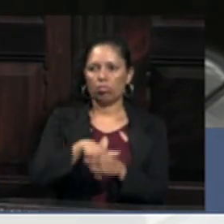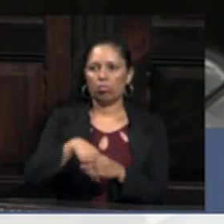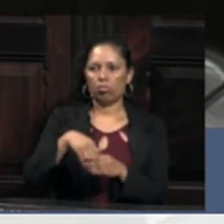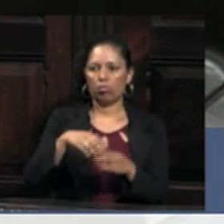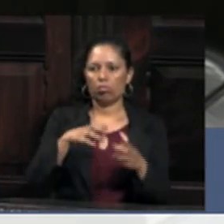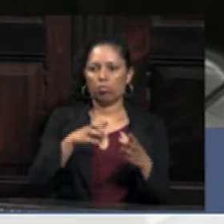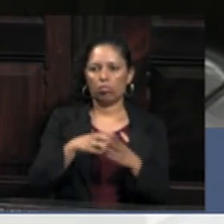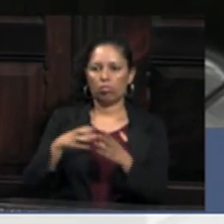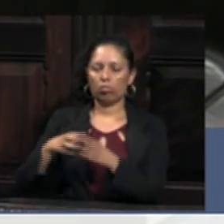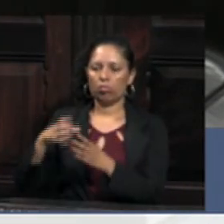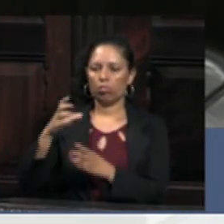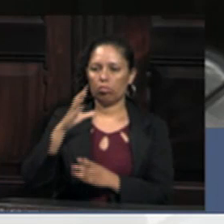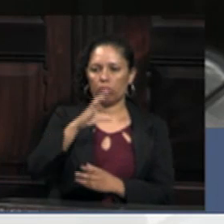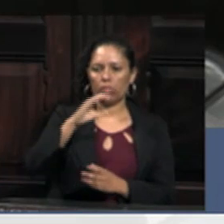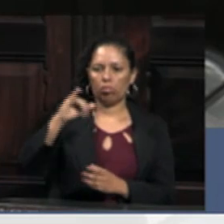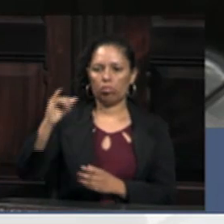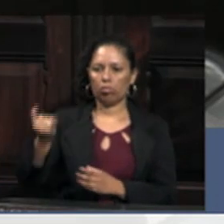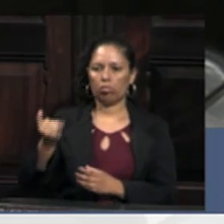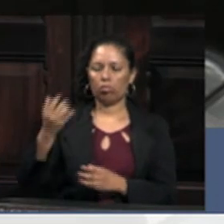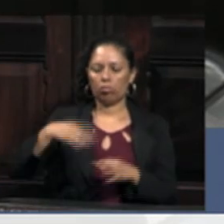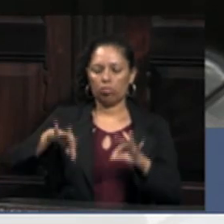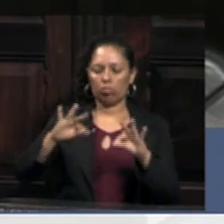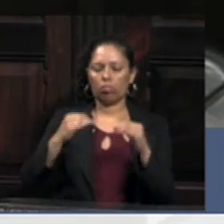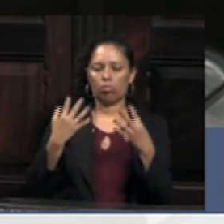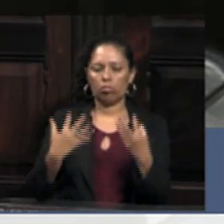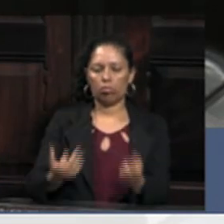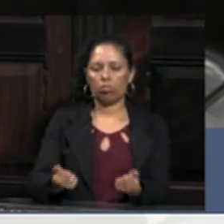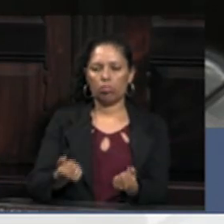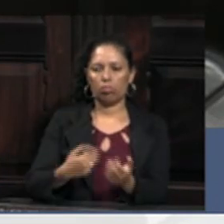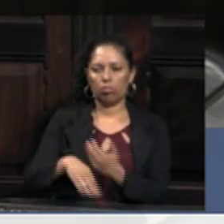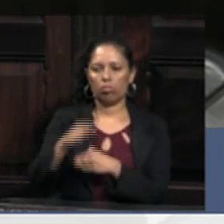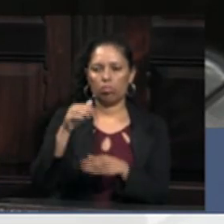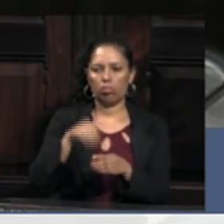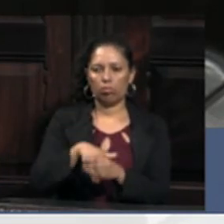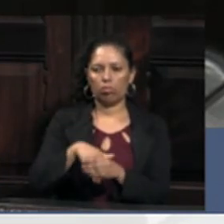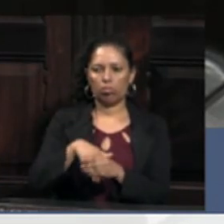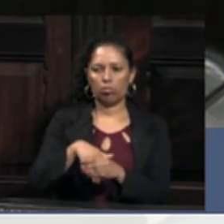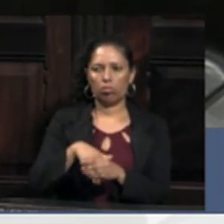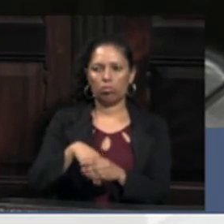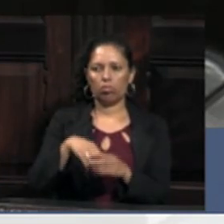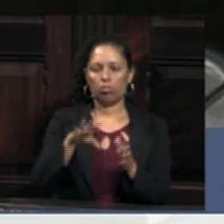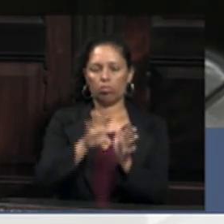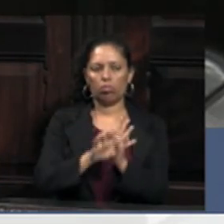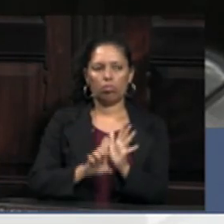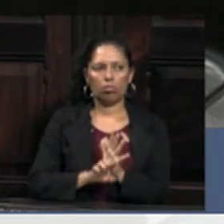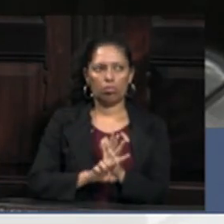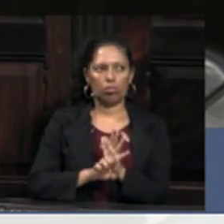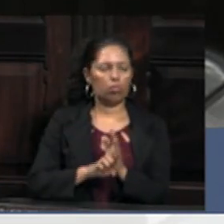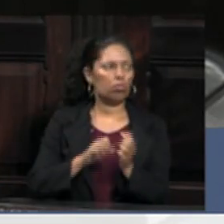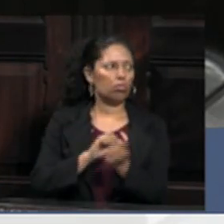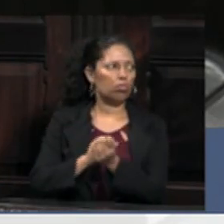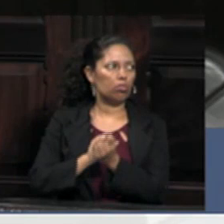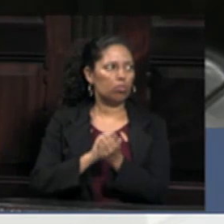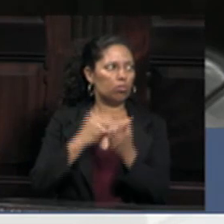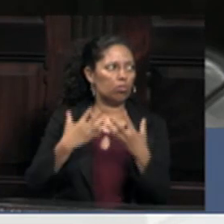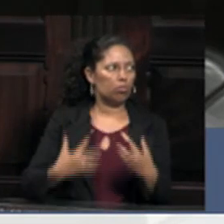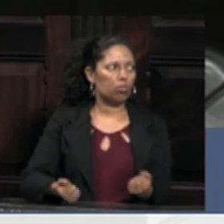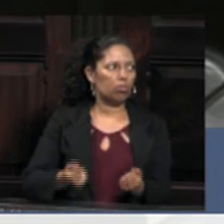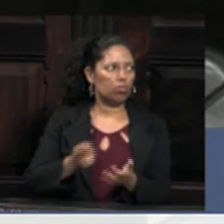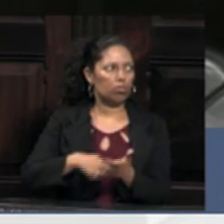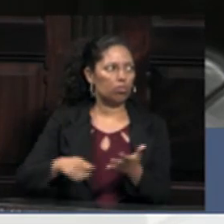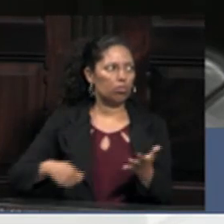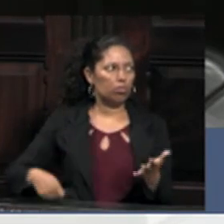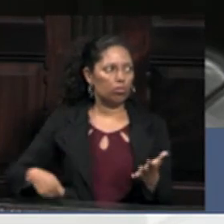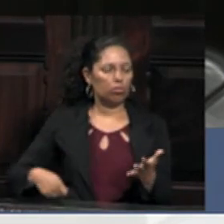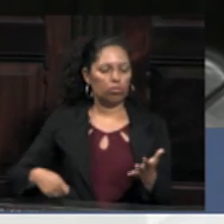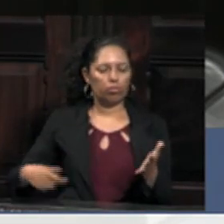da CCJ, com emendas. Senhores que aprovam, nesse como estão, aprovado. Em votação, projeto assim emendado. Senhores que aprovam, nesse como estão, aprovado. A redação do